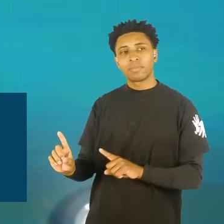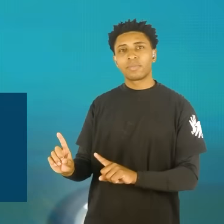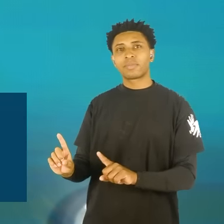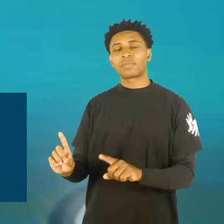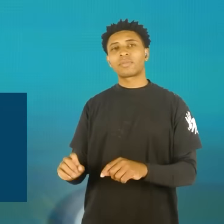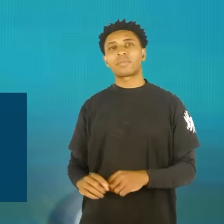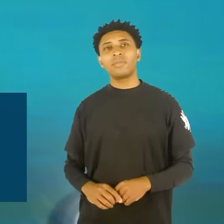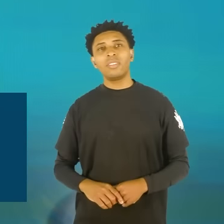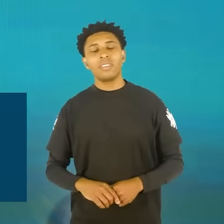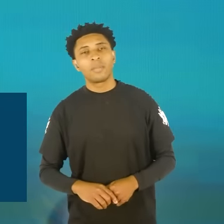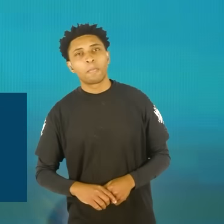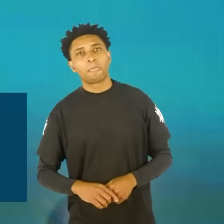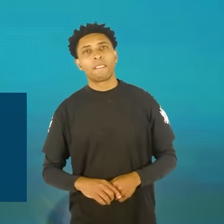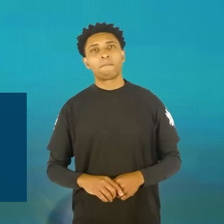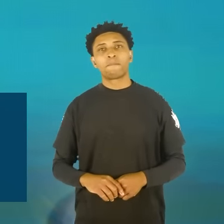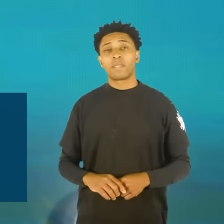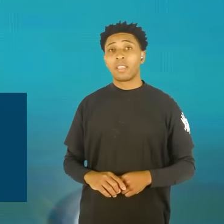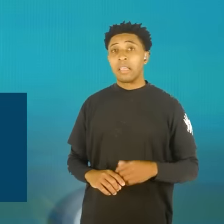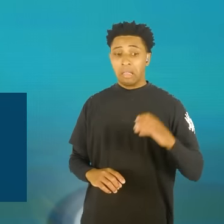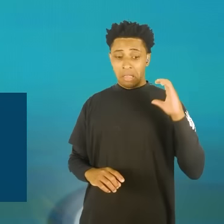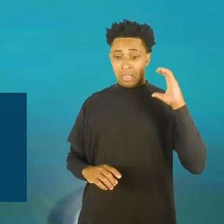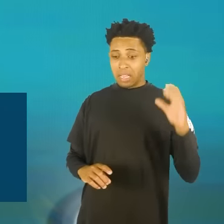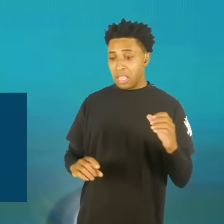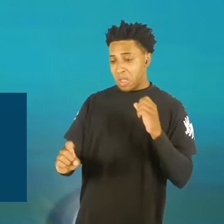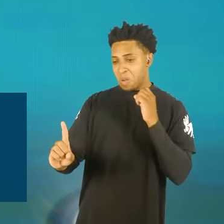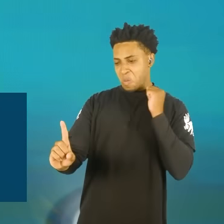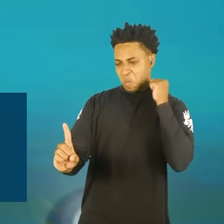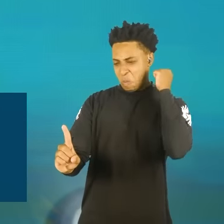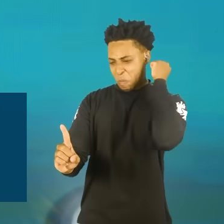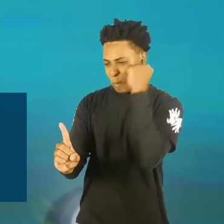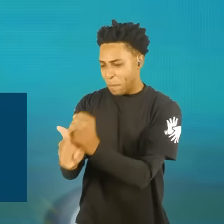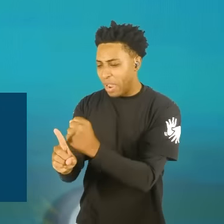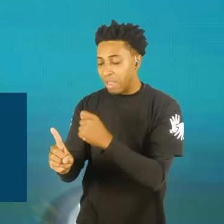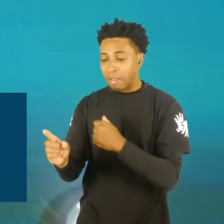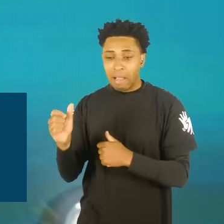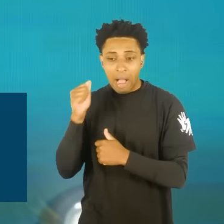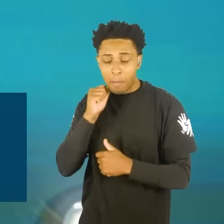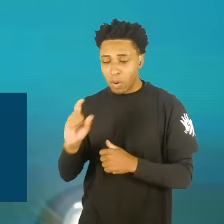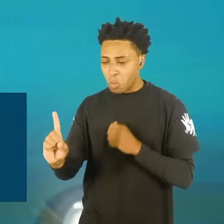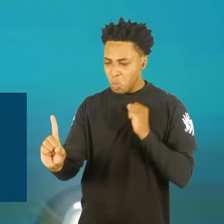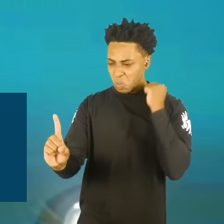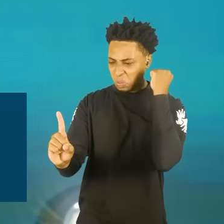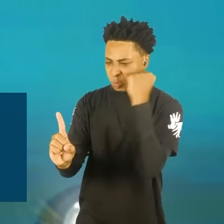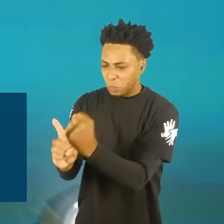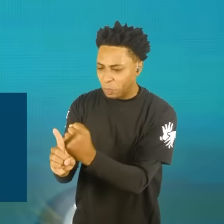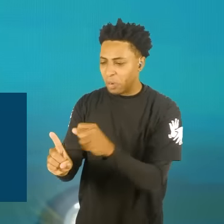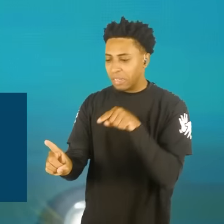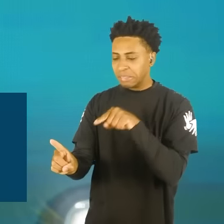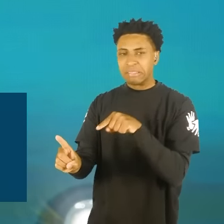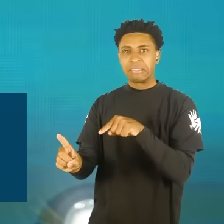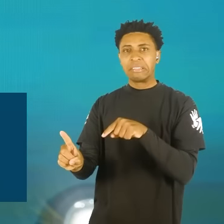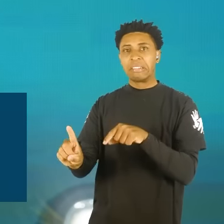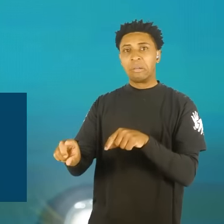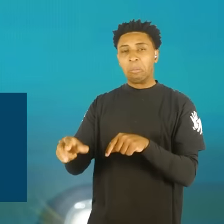Você sabe o que aconteceu no campo? Caim matou o seu irmão Abel, porque o coração